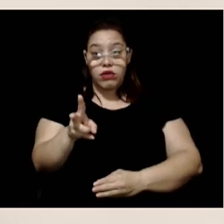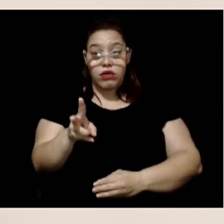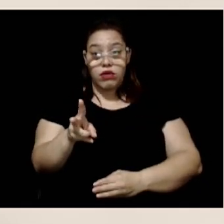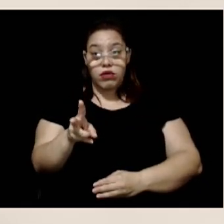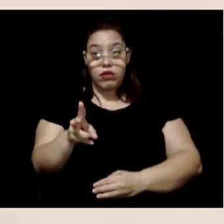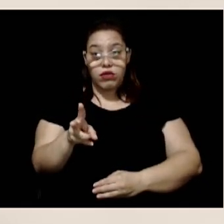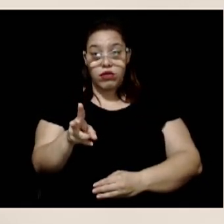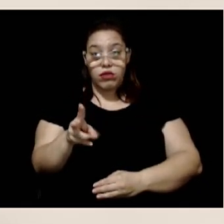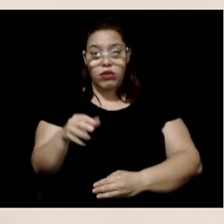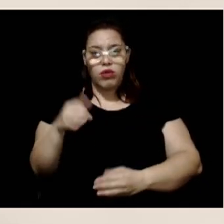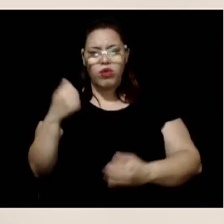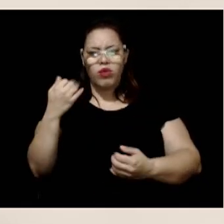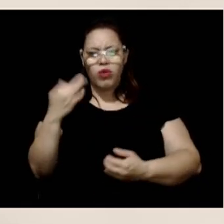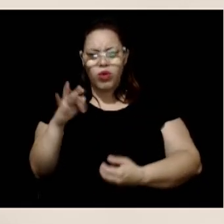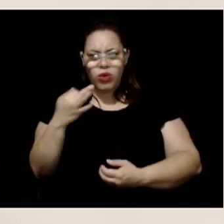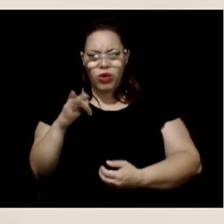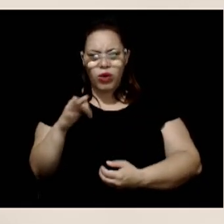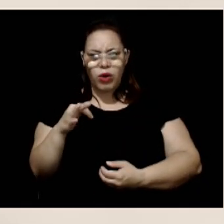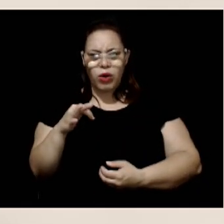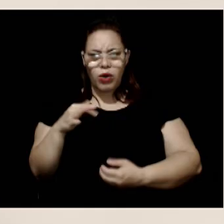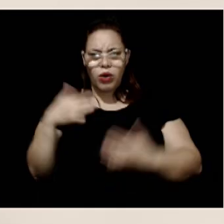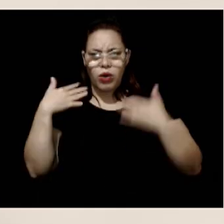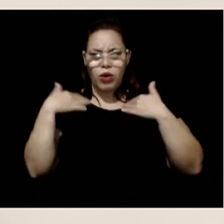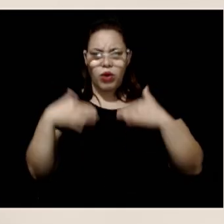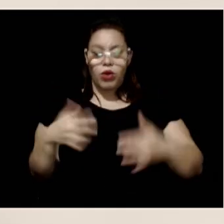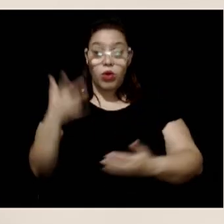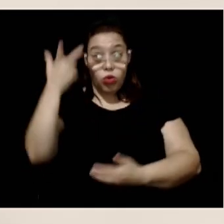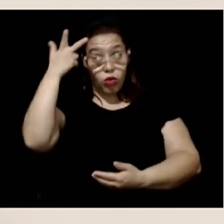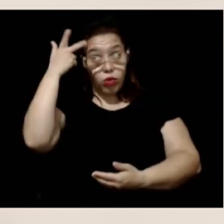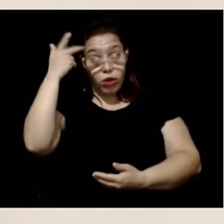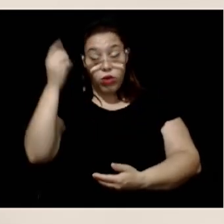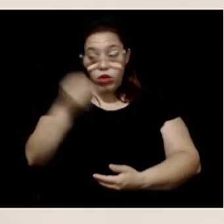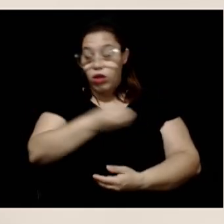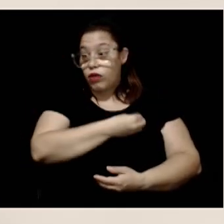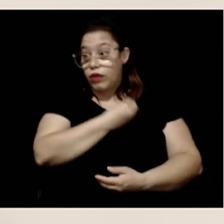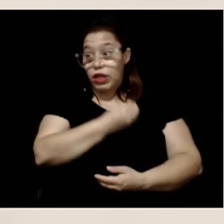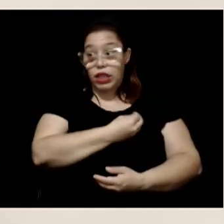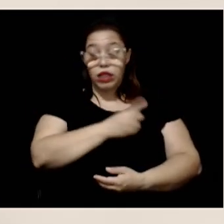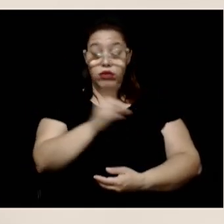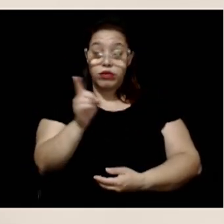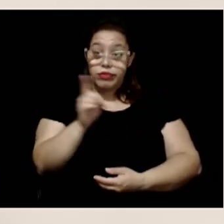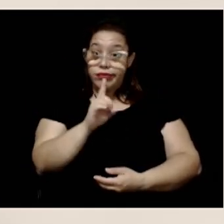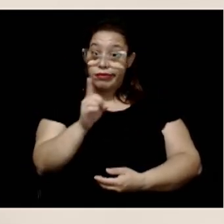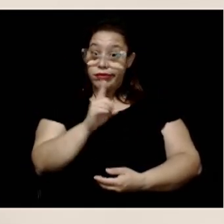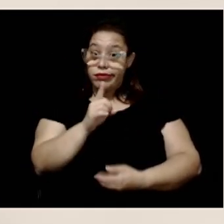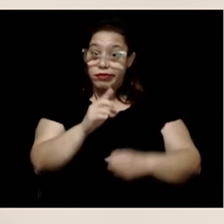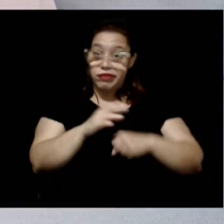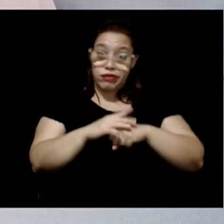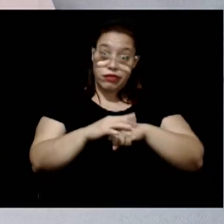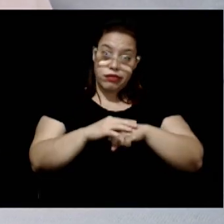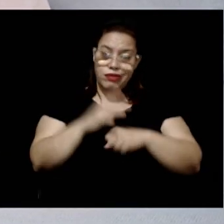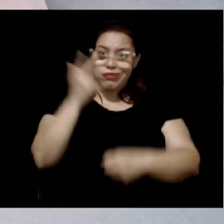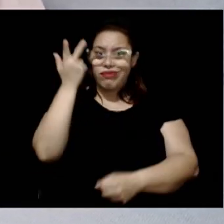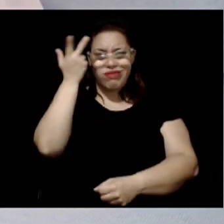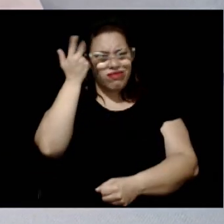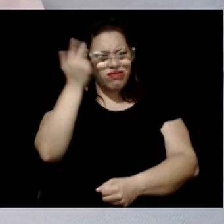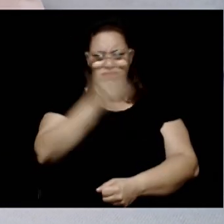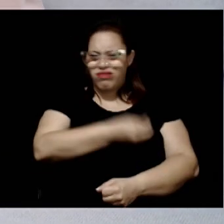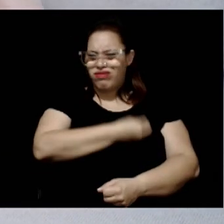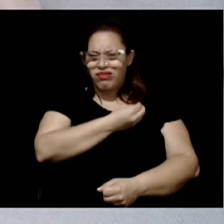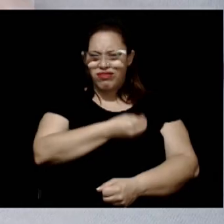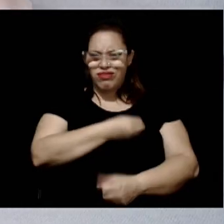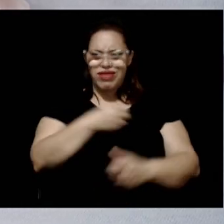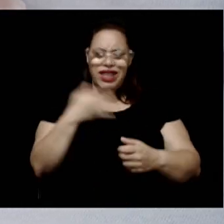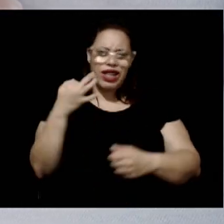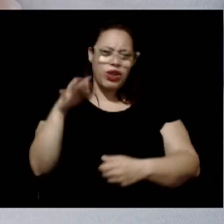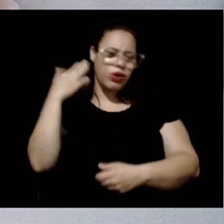como uma coisa normal da vida. Muitas das doenças são frequentes, mas não é normal da vida. Tendo dor articular, tendo dor